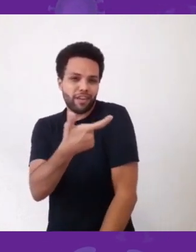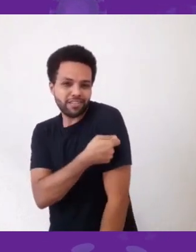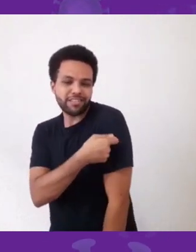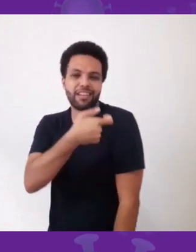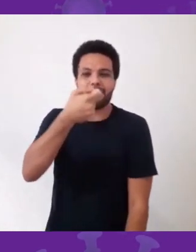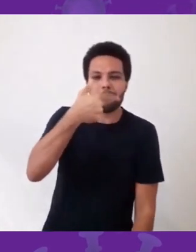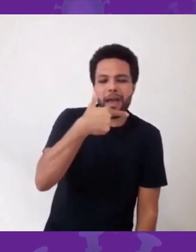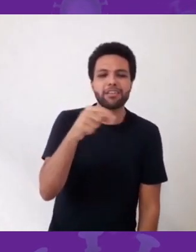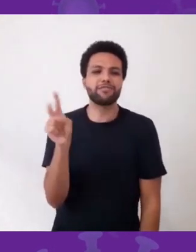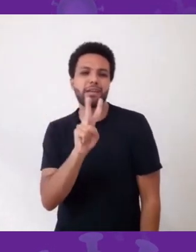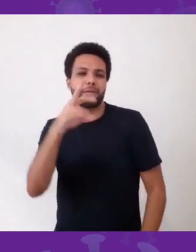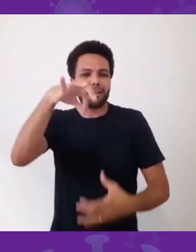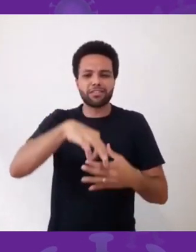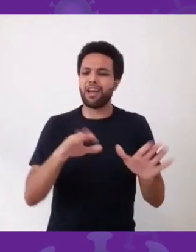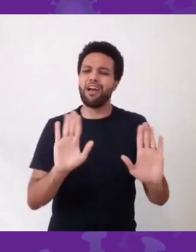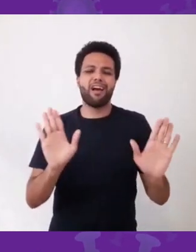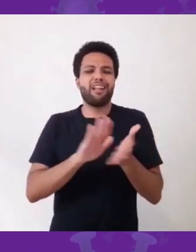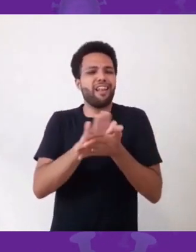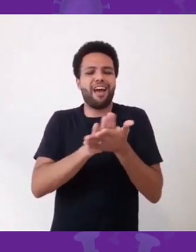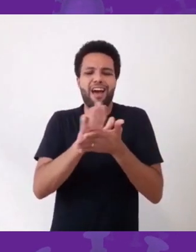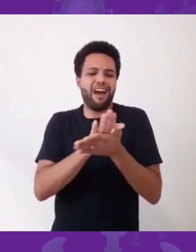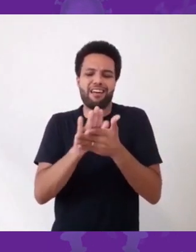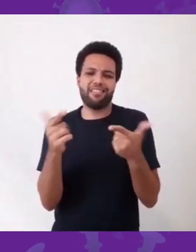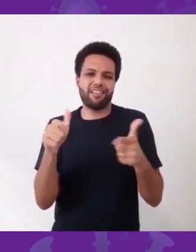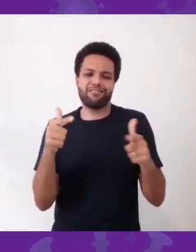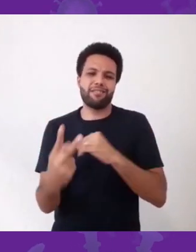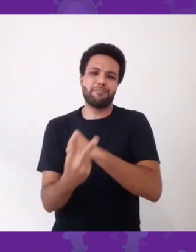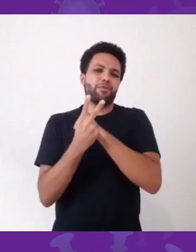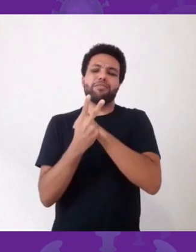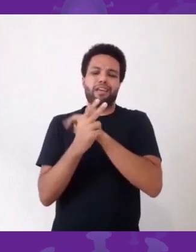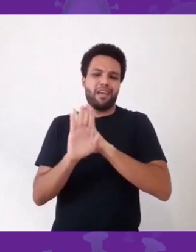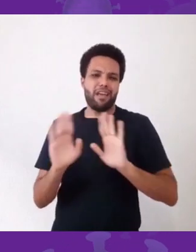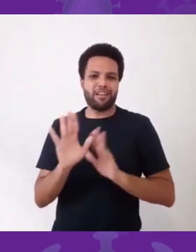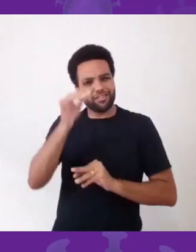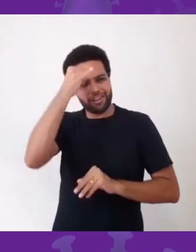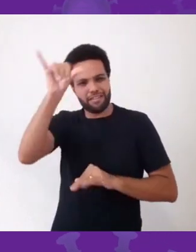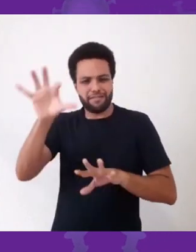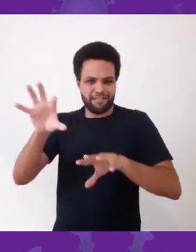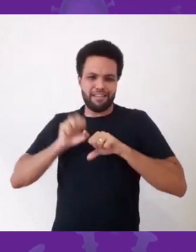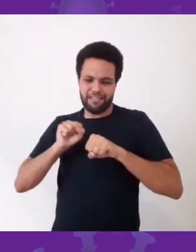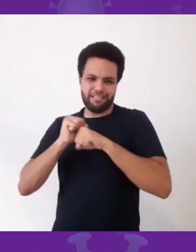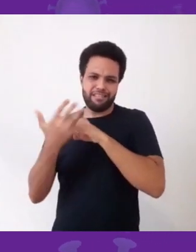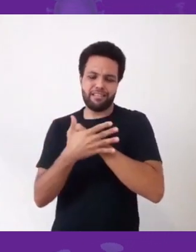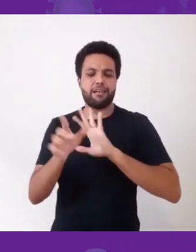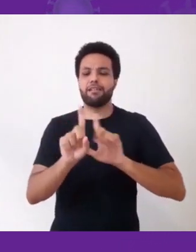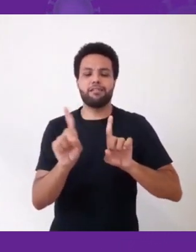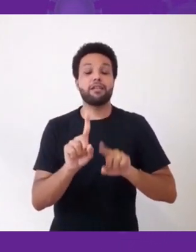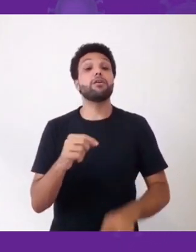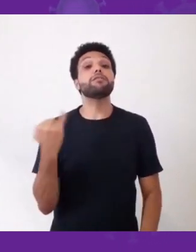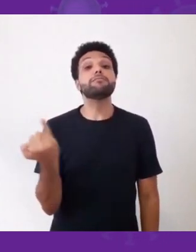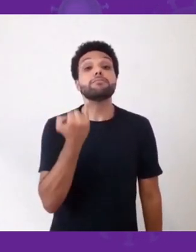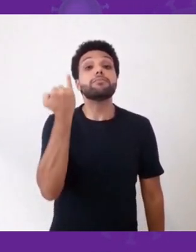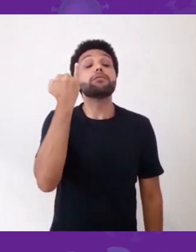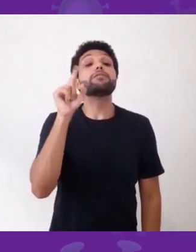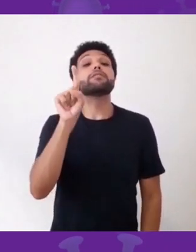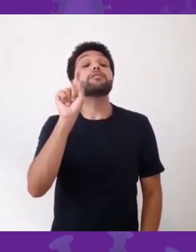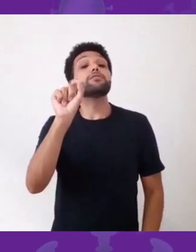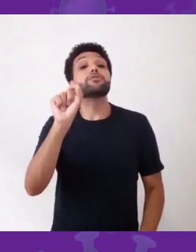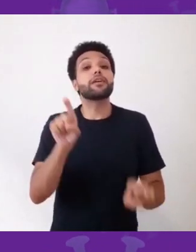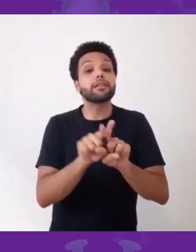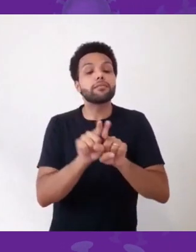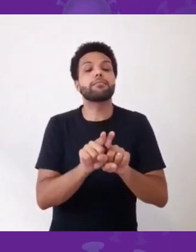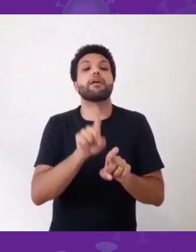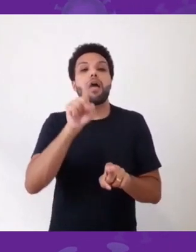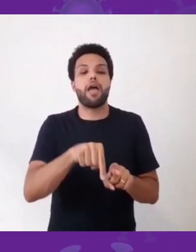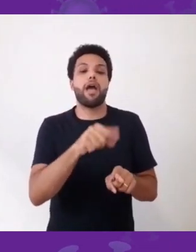a quina remédio vitamina chá nada dessas coisas protege contra coronavírus é importante também que as